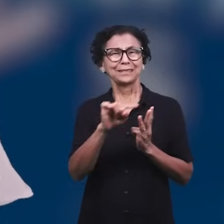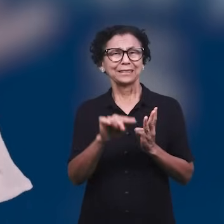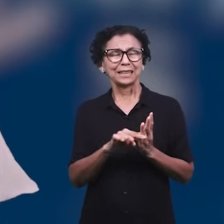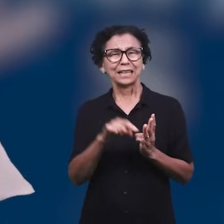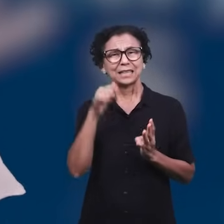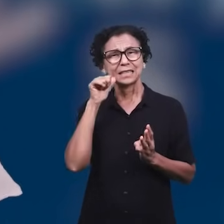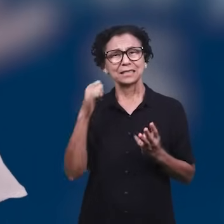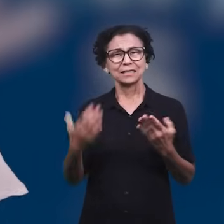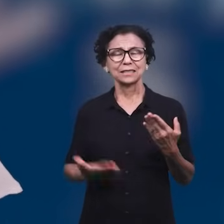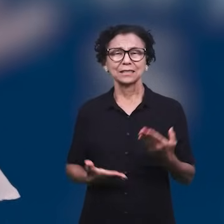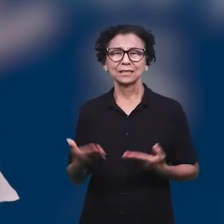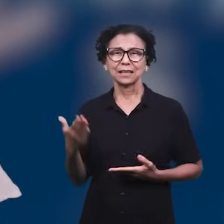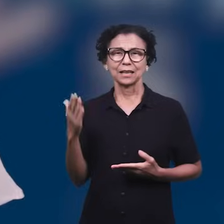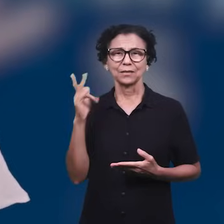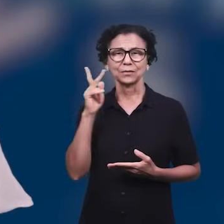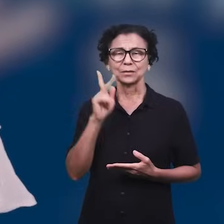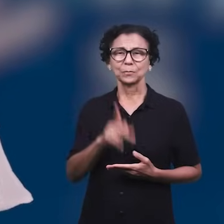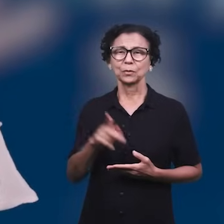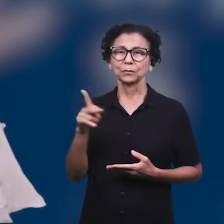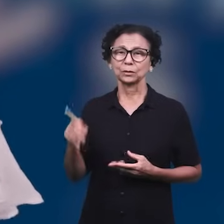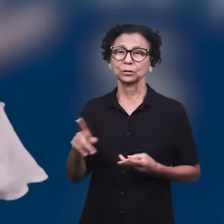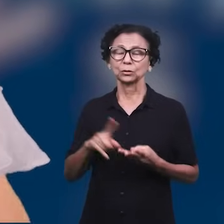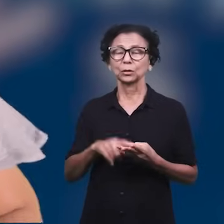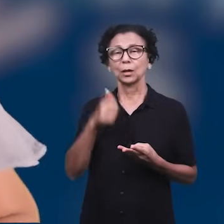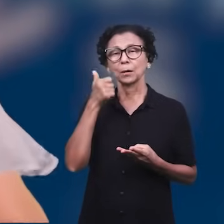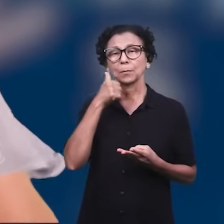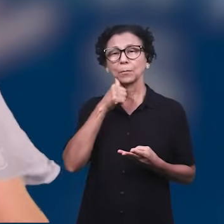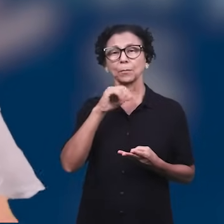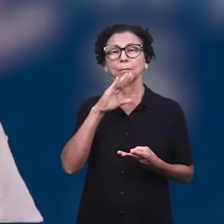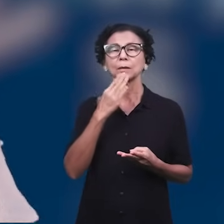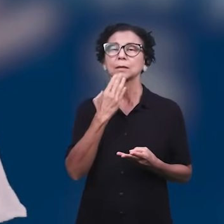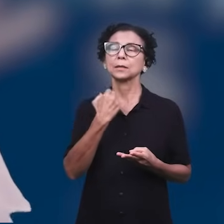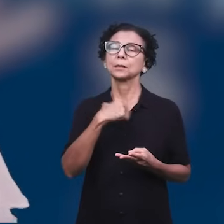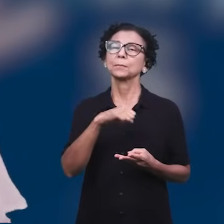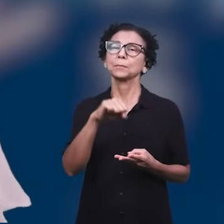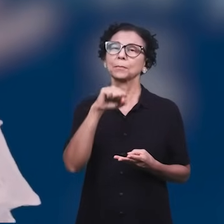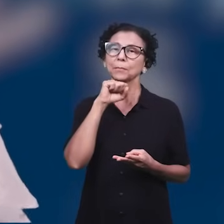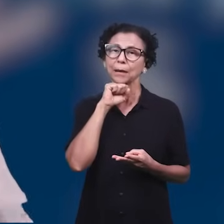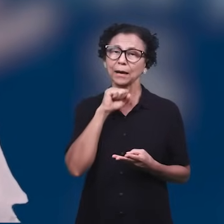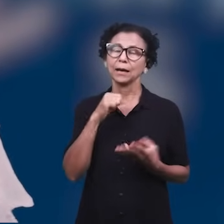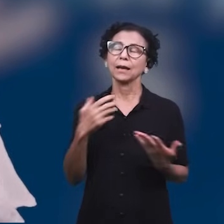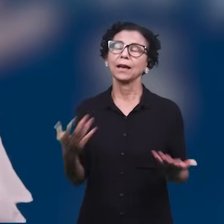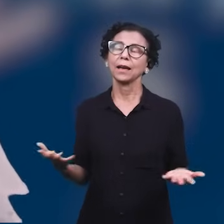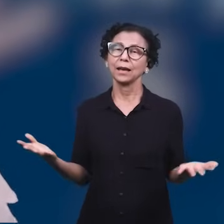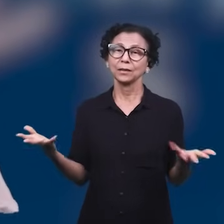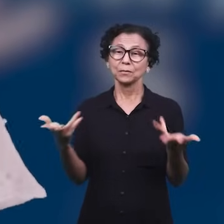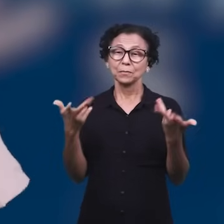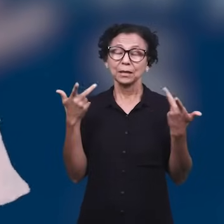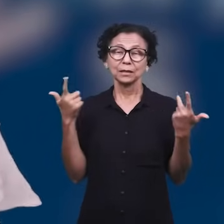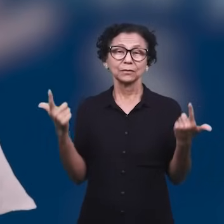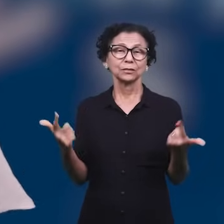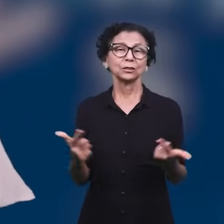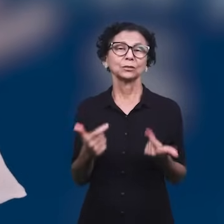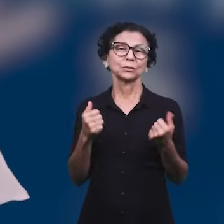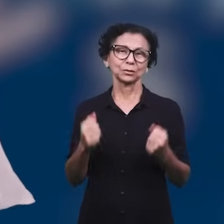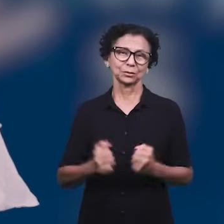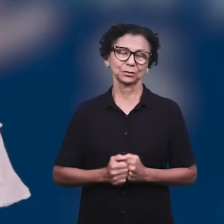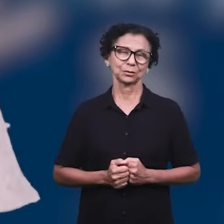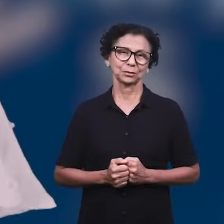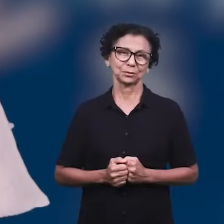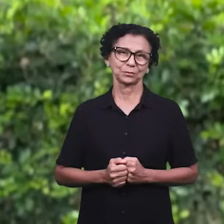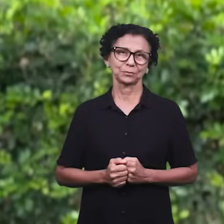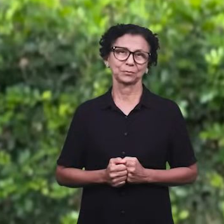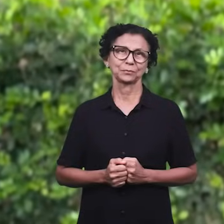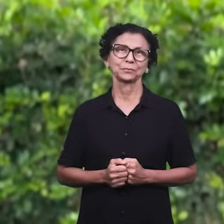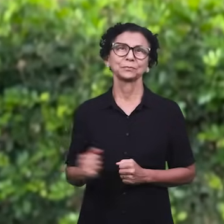uma bênção na região, onde nós fomos instruídas. As senhoras ficaram maravilhadas com tudo que aprenderam e o nome do Senhor foi glorificado. Confira